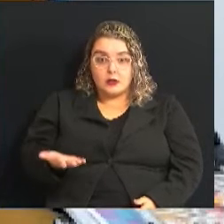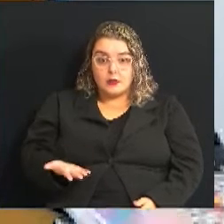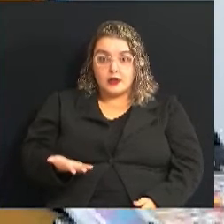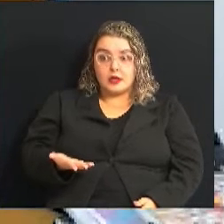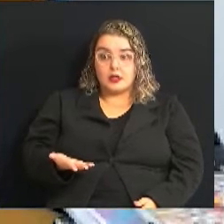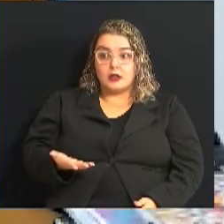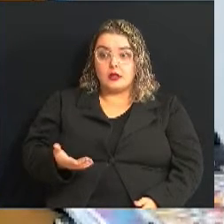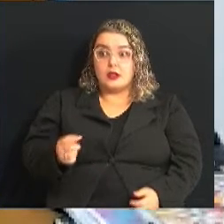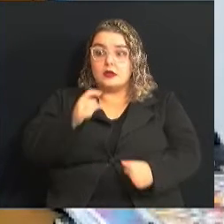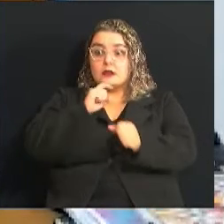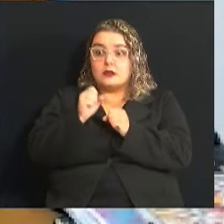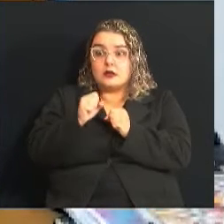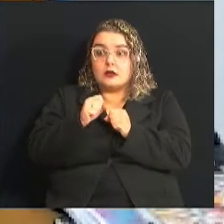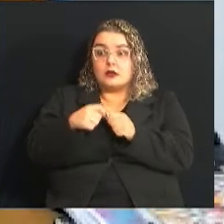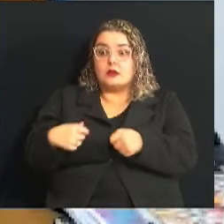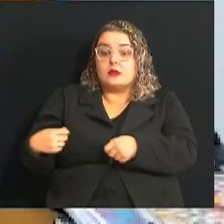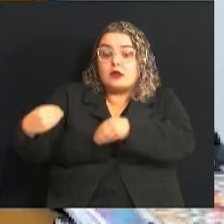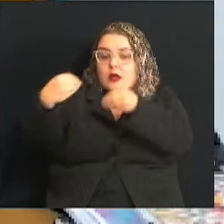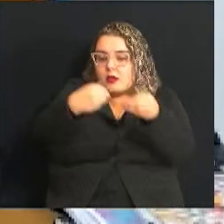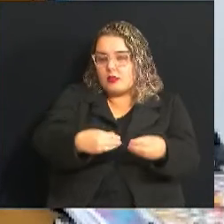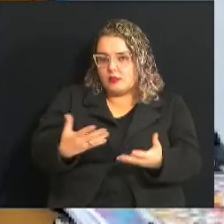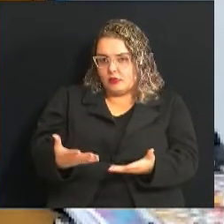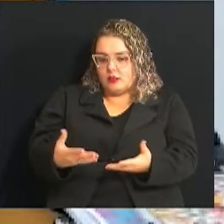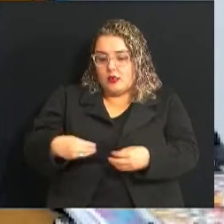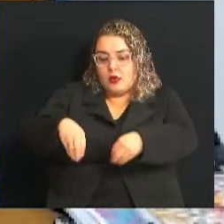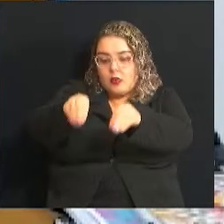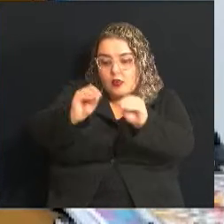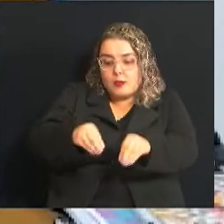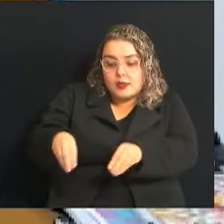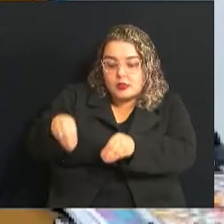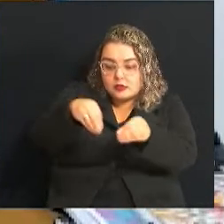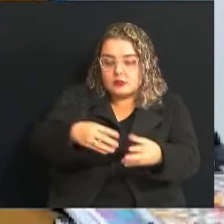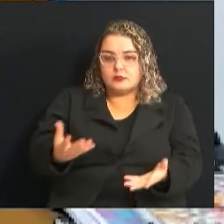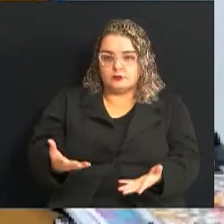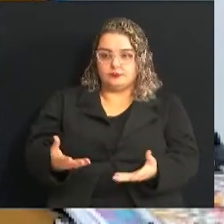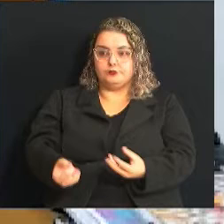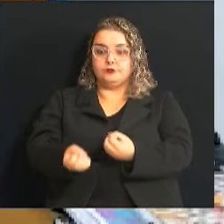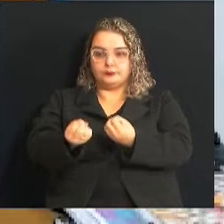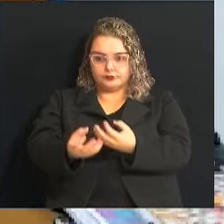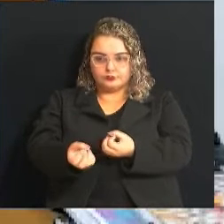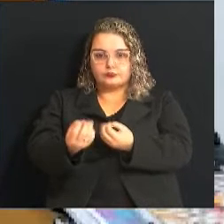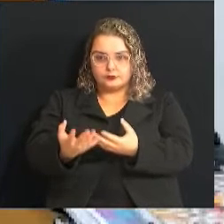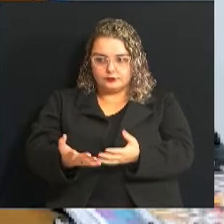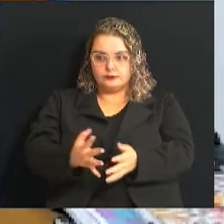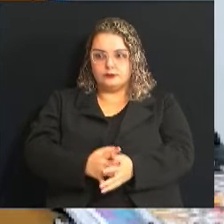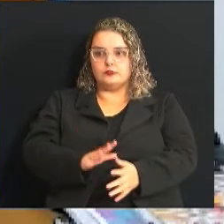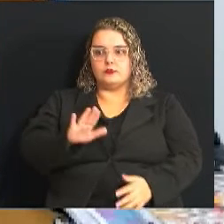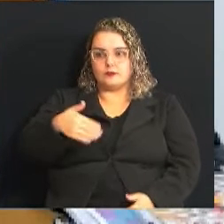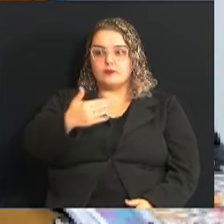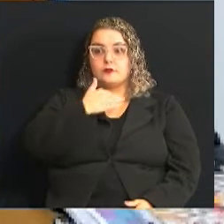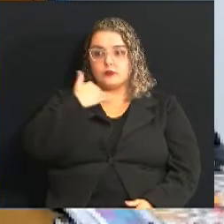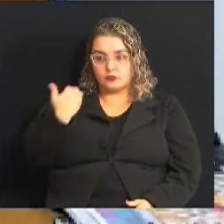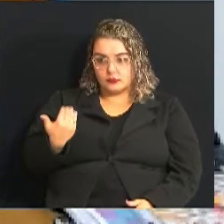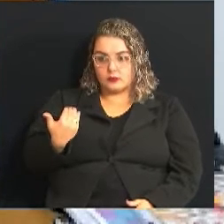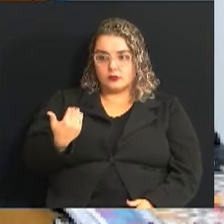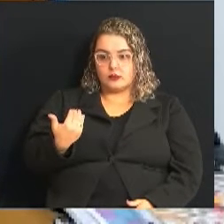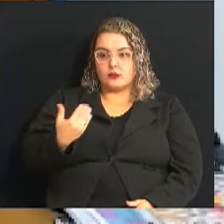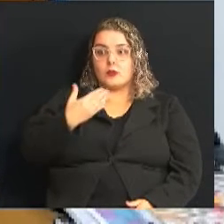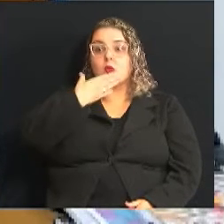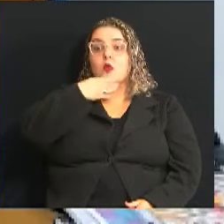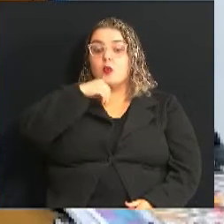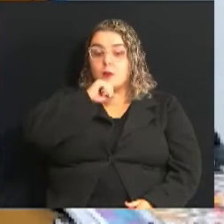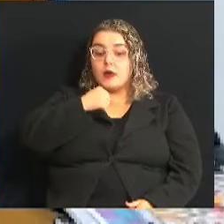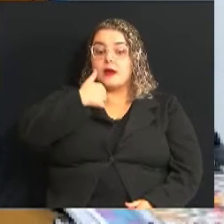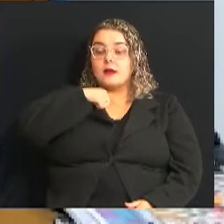com frio, a gente tem que cobrir ela. Então, trazer essas informações. E quando morre os pais dessa